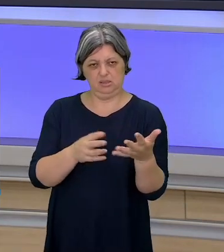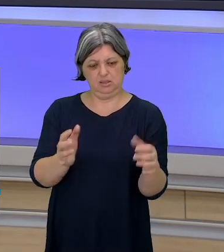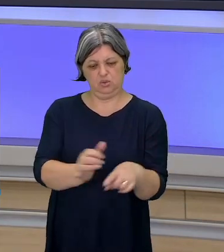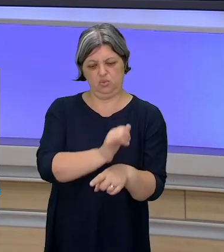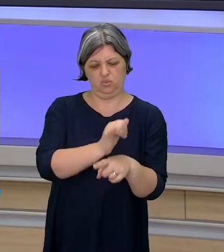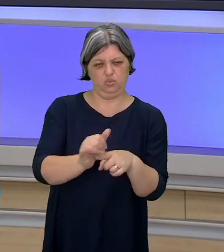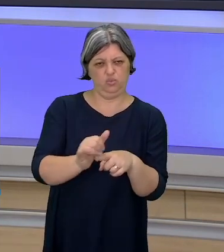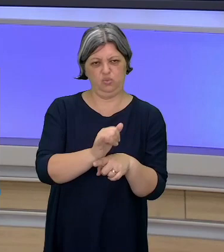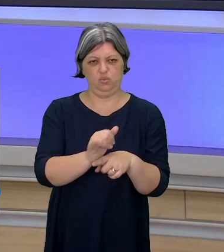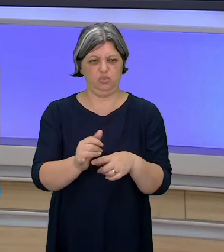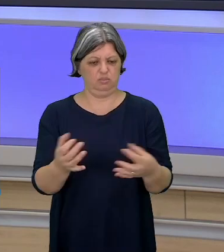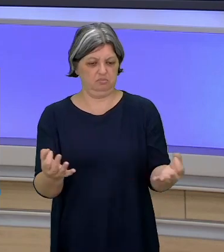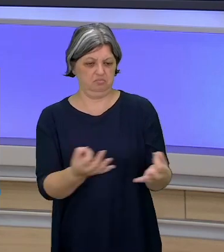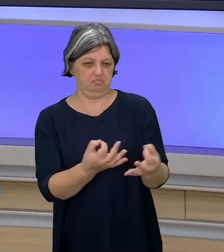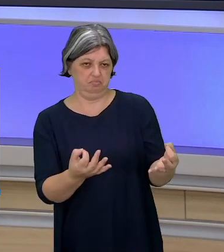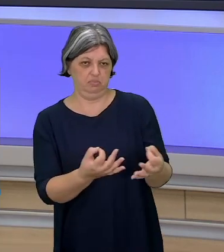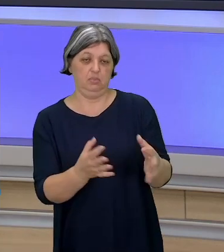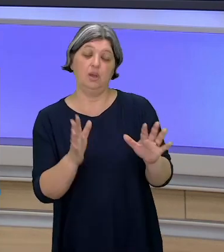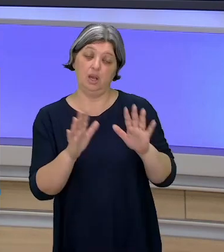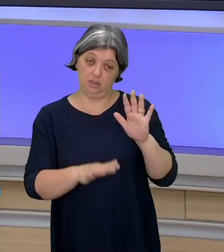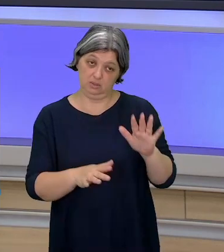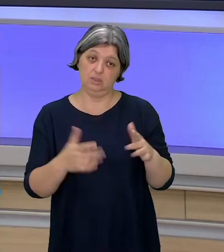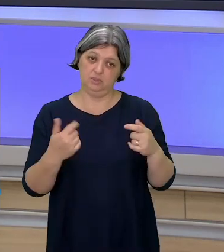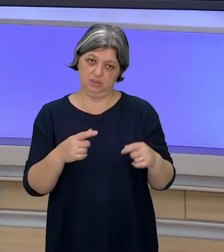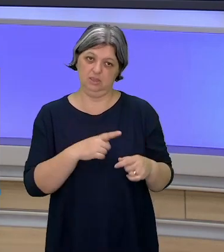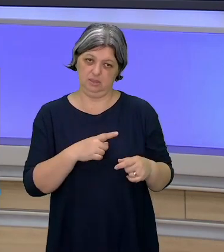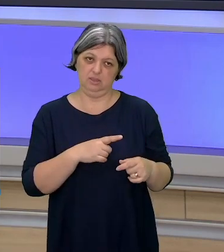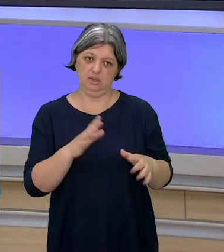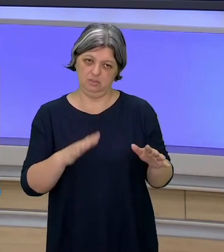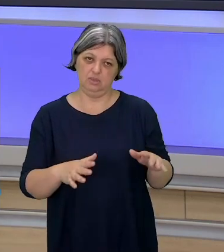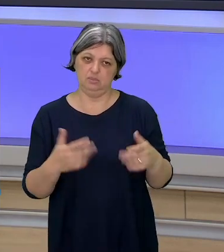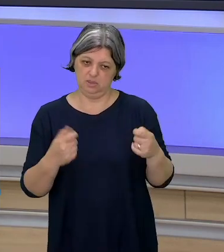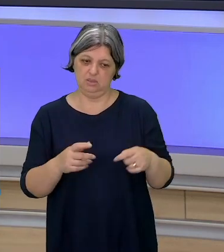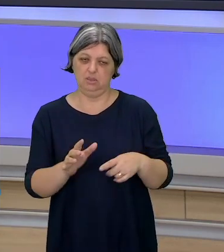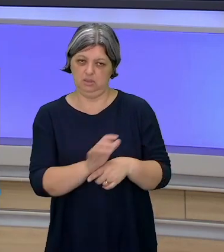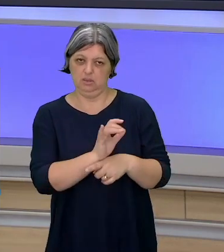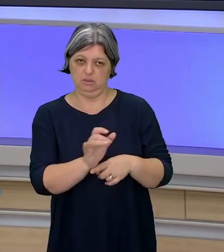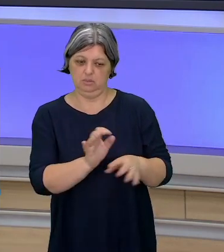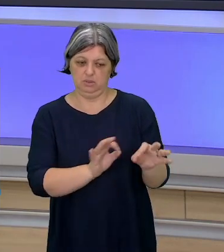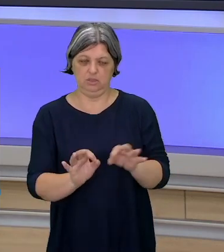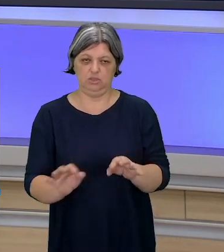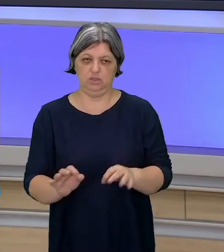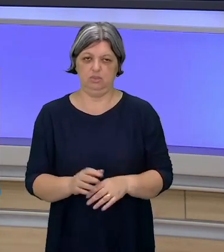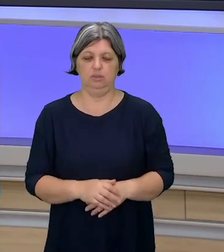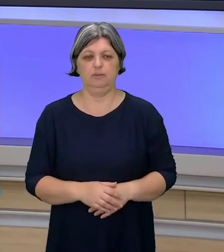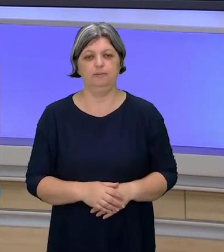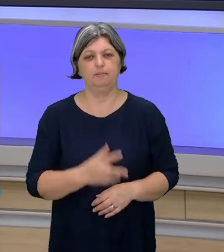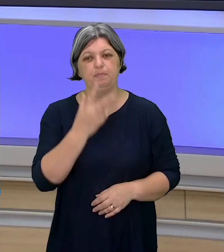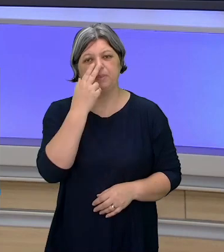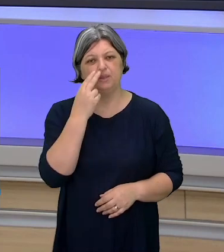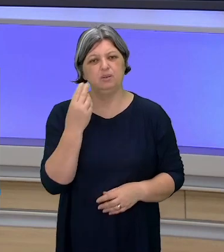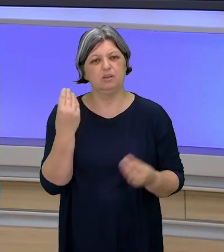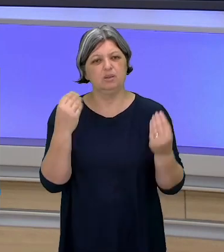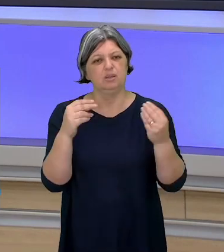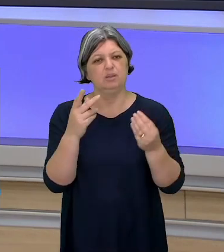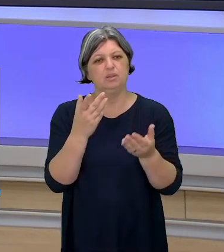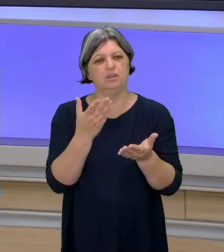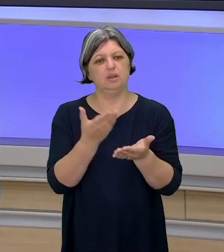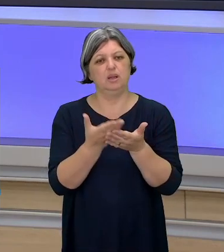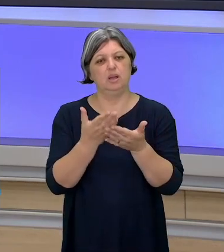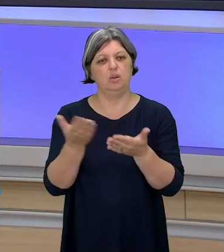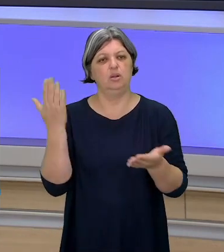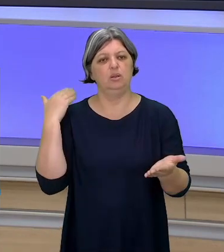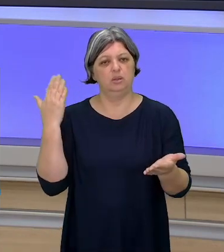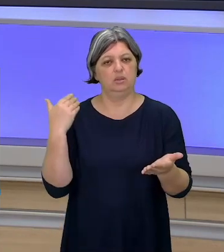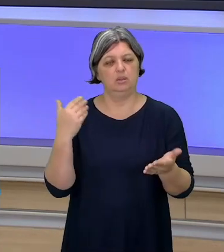planos mirabolantes. Às vezes até tem. Às vezes você precisa de um planejamento. Né? Eu até deixei, eu acho que em algumas aulas atrás, um vídeo